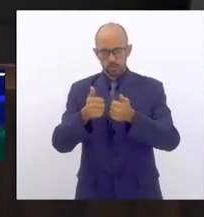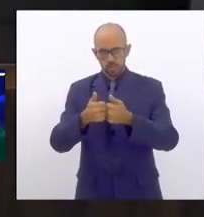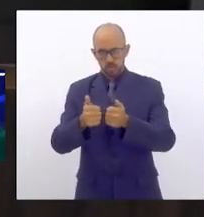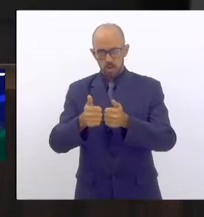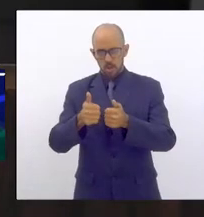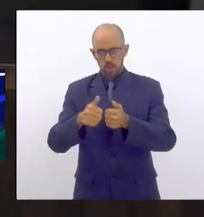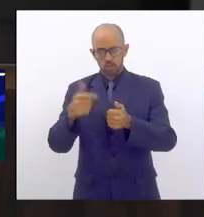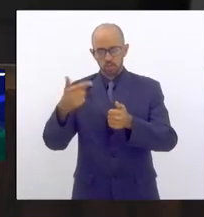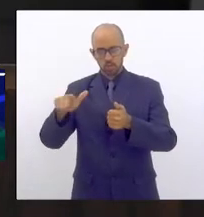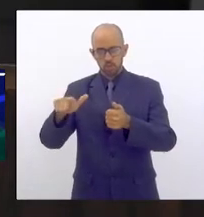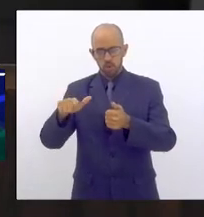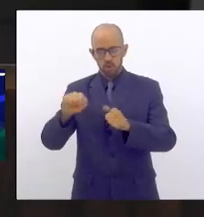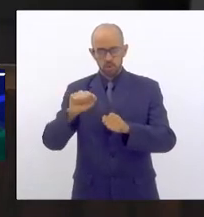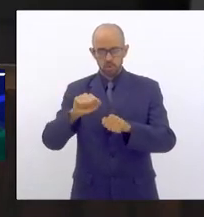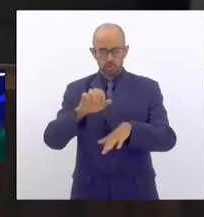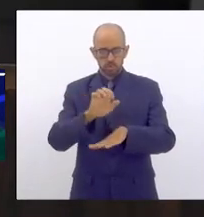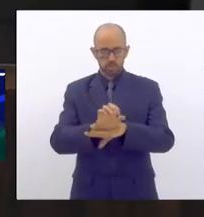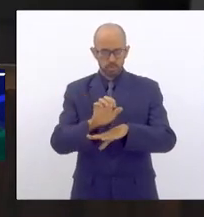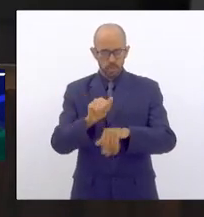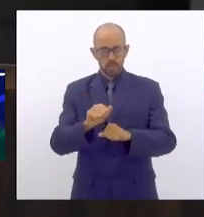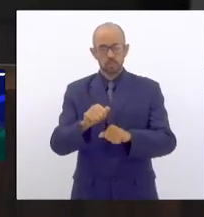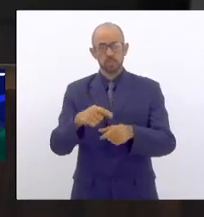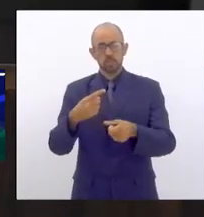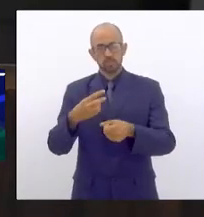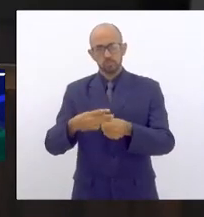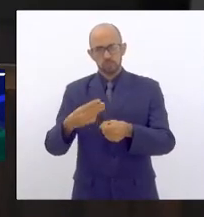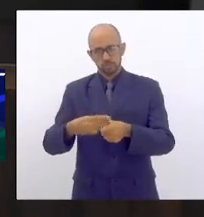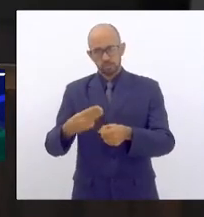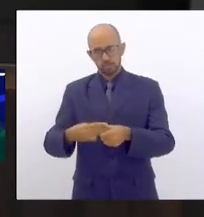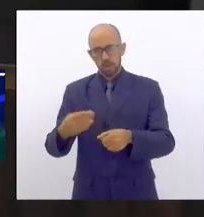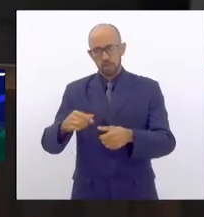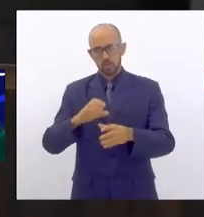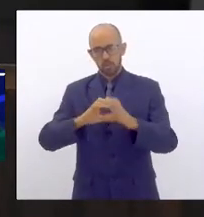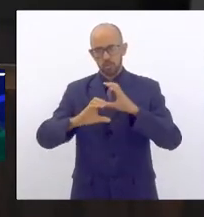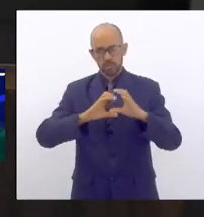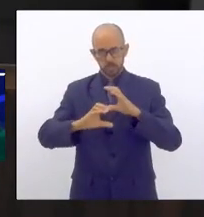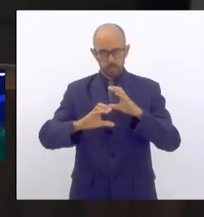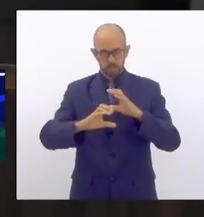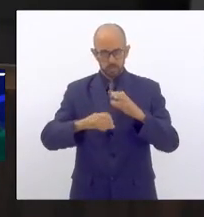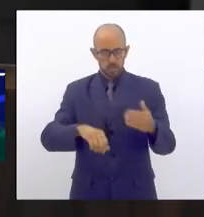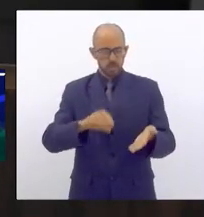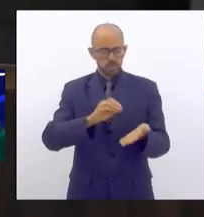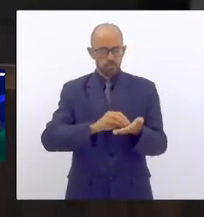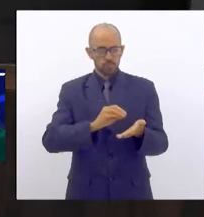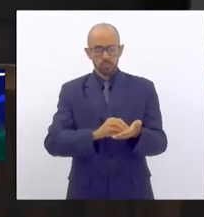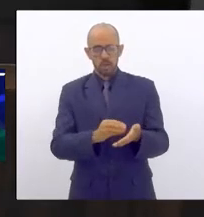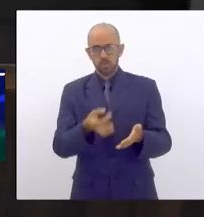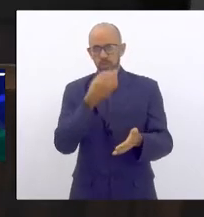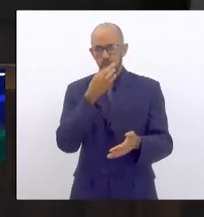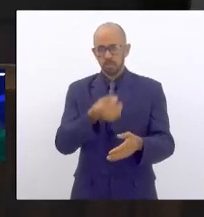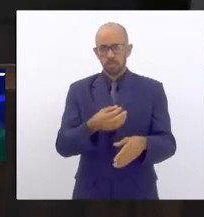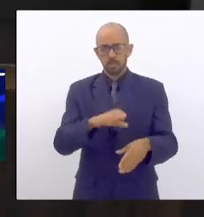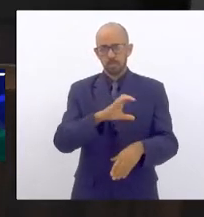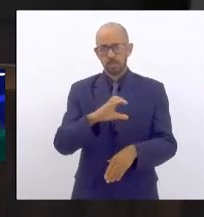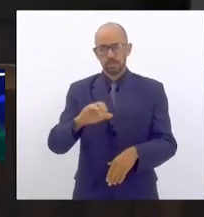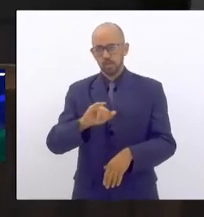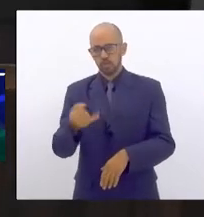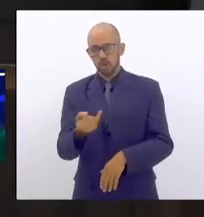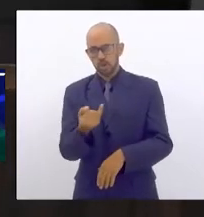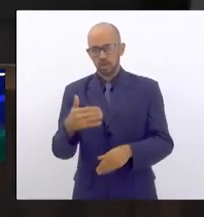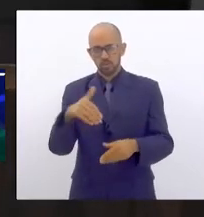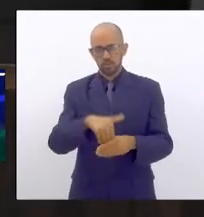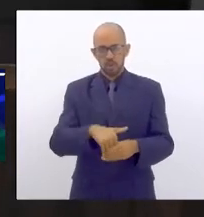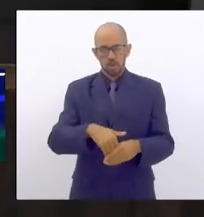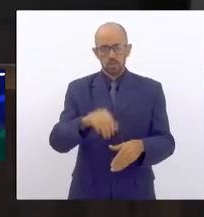e intermunicipal e de comunicação. Pendendo de pareceres da Comissão de Constituição e Justiça, de